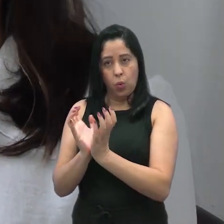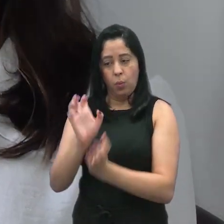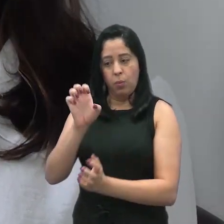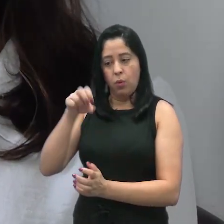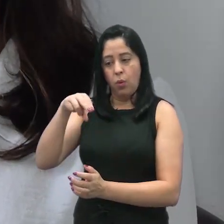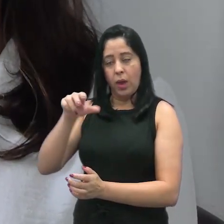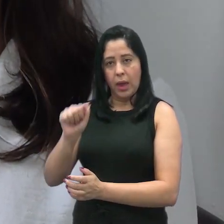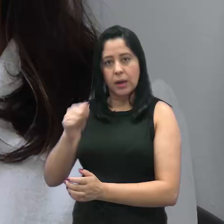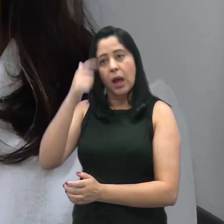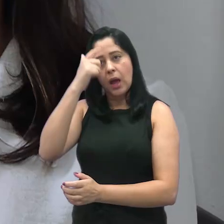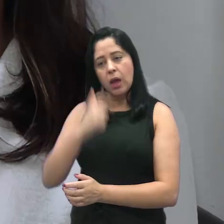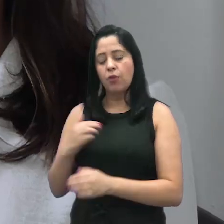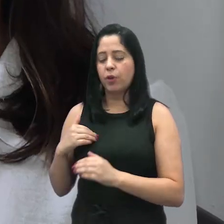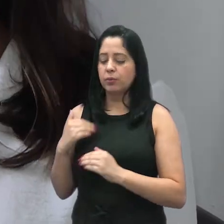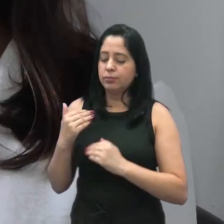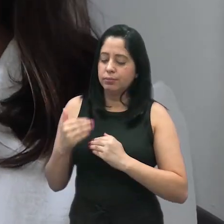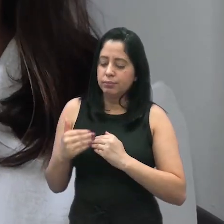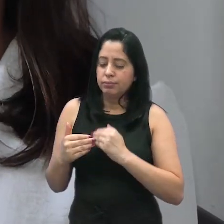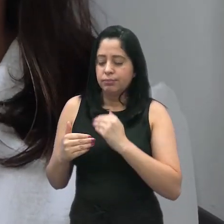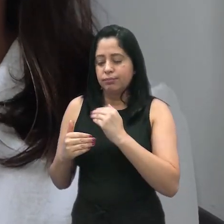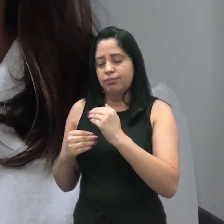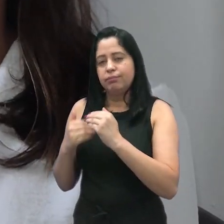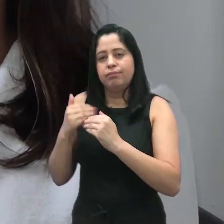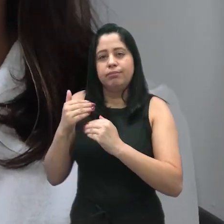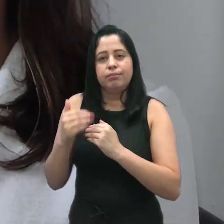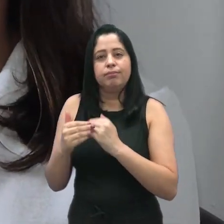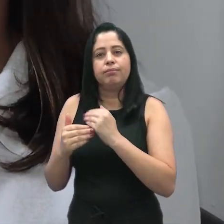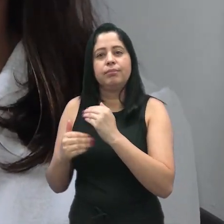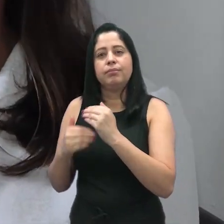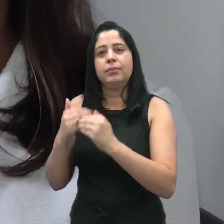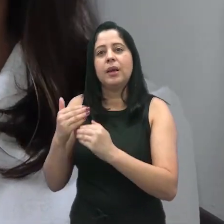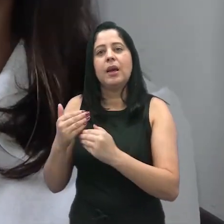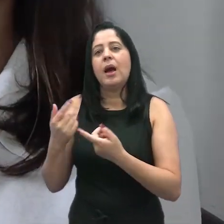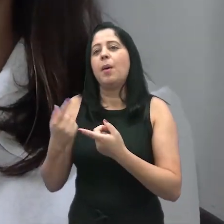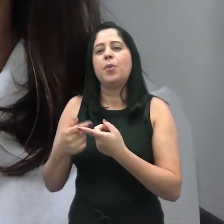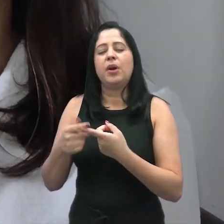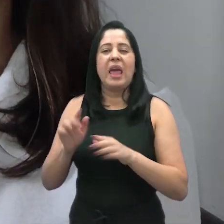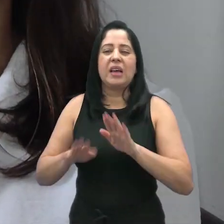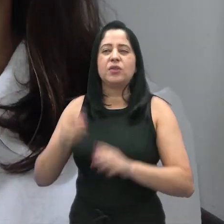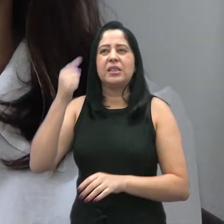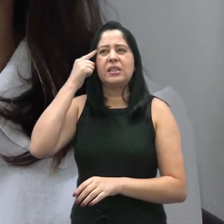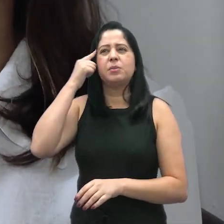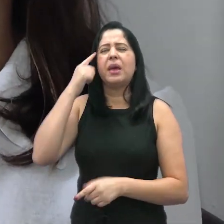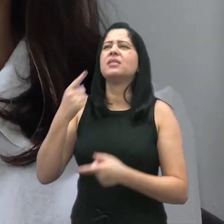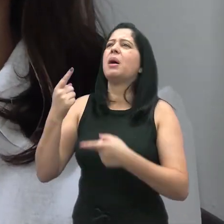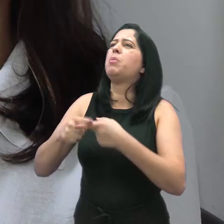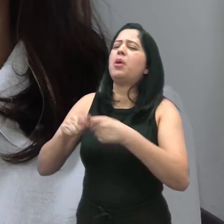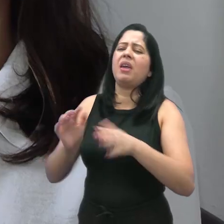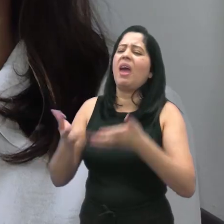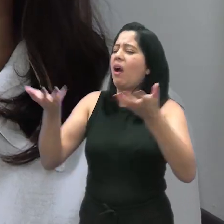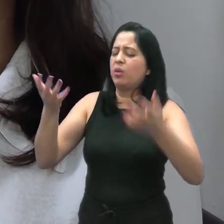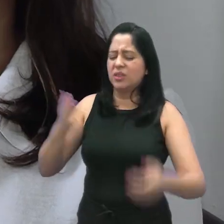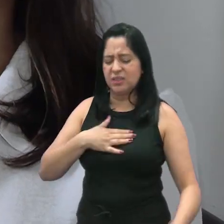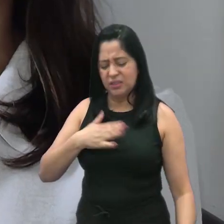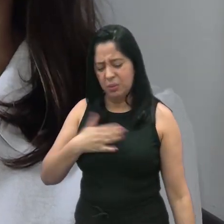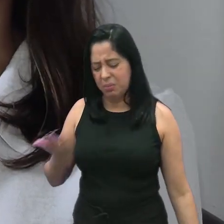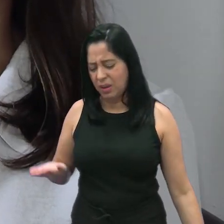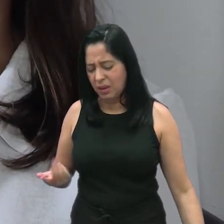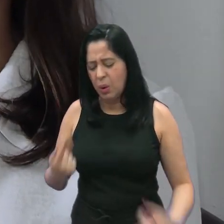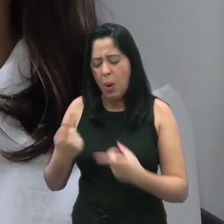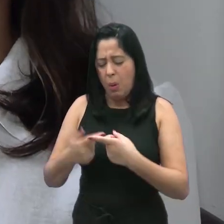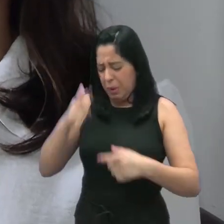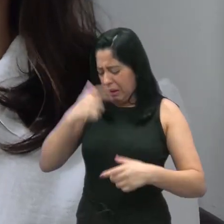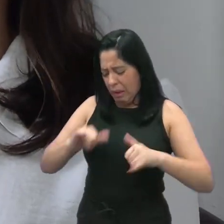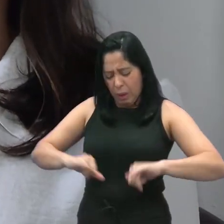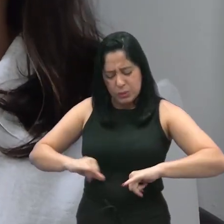fui melhorando, inclusive no grupo, porque a gente pensa por que comigo, né? Quando você passa por esse momento do